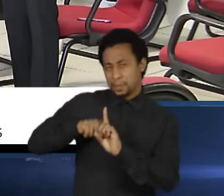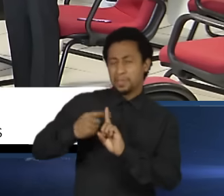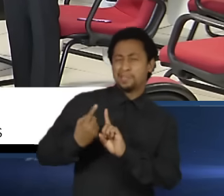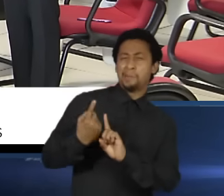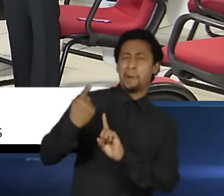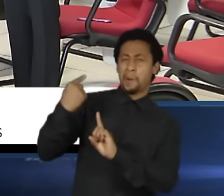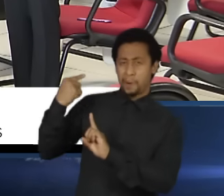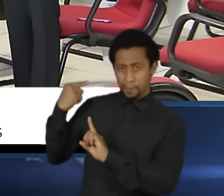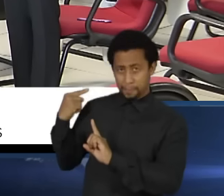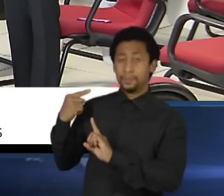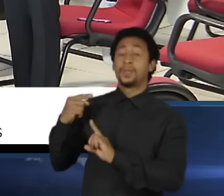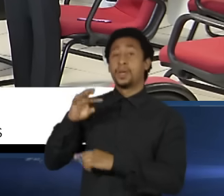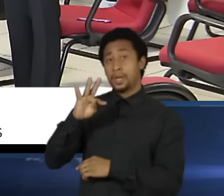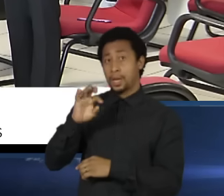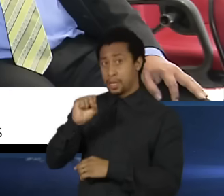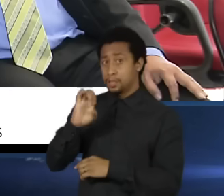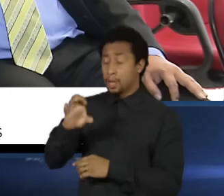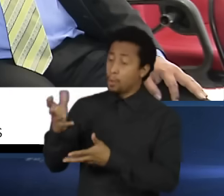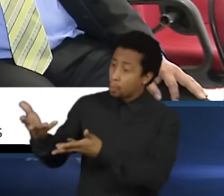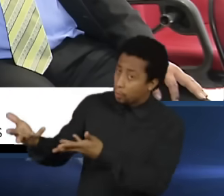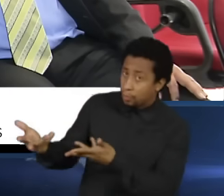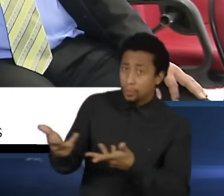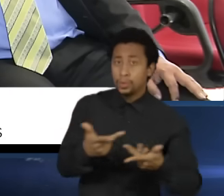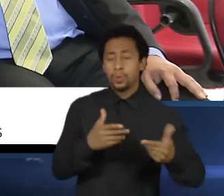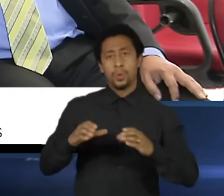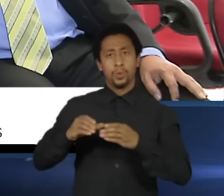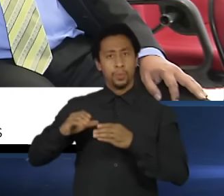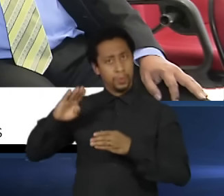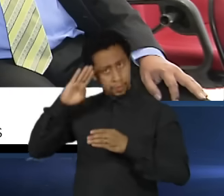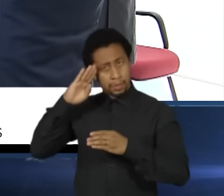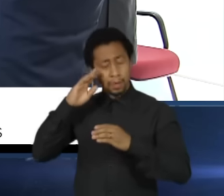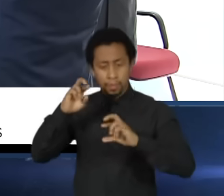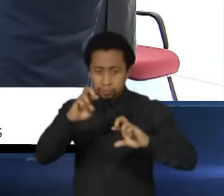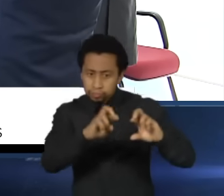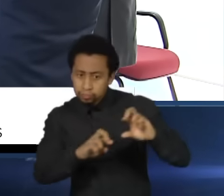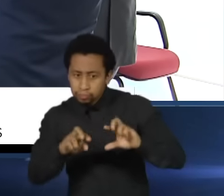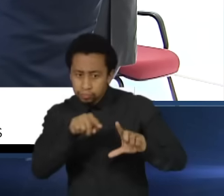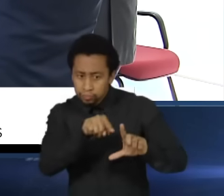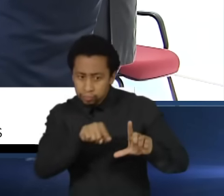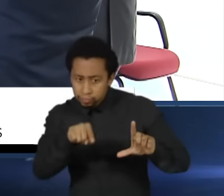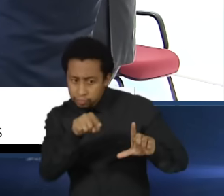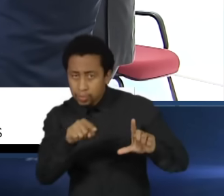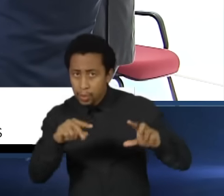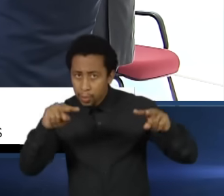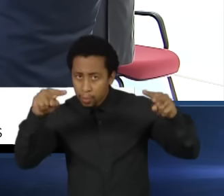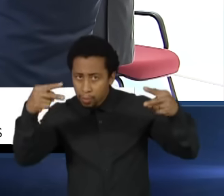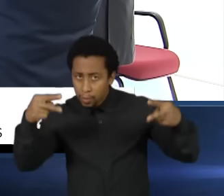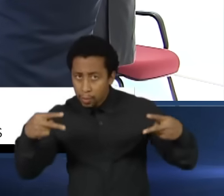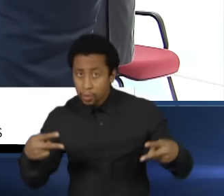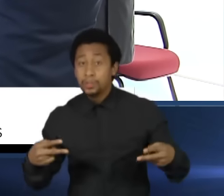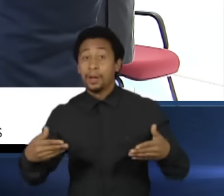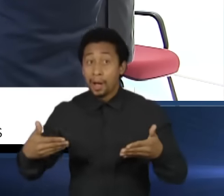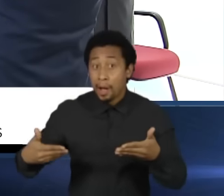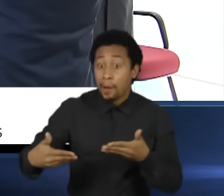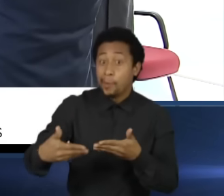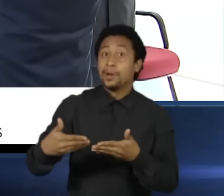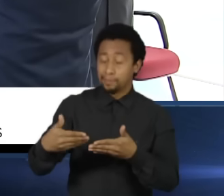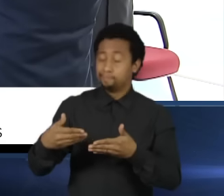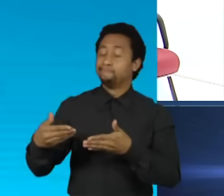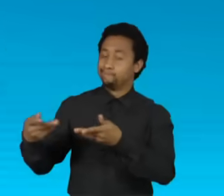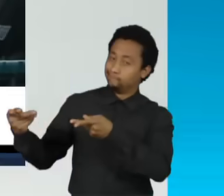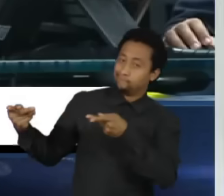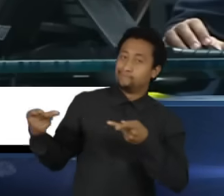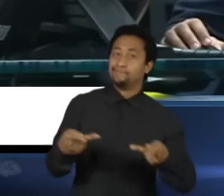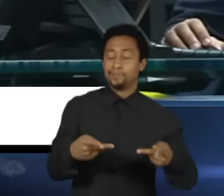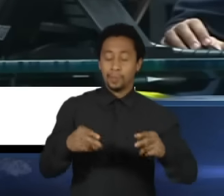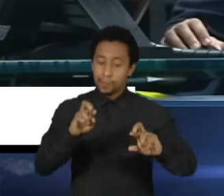Tribunal Superior Eleitoral, integrantes das Forças Armadas vão à corte para inspecionar os códigos fontes das urnas eletrônicas.